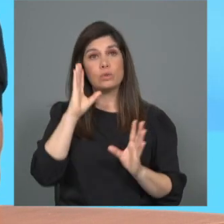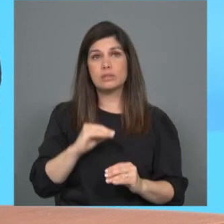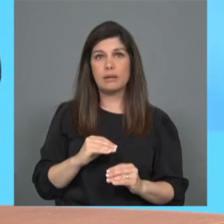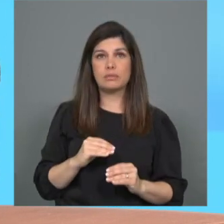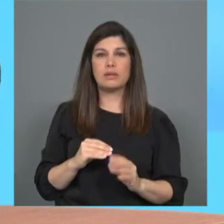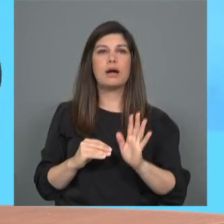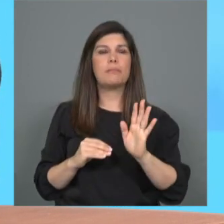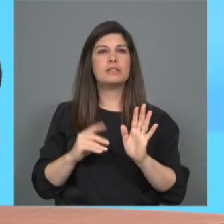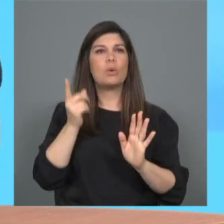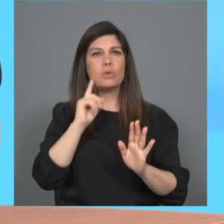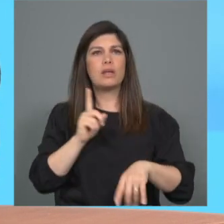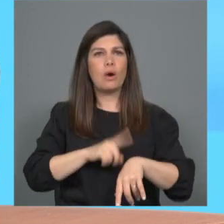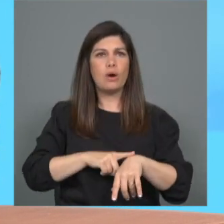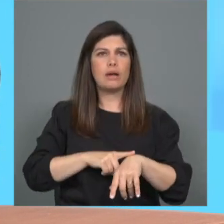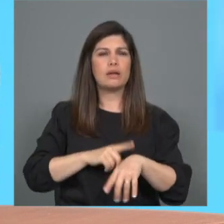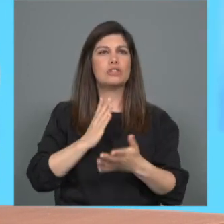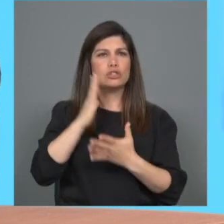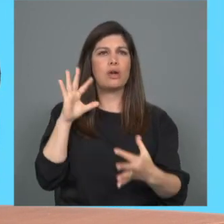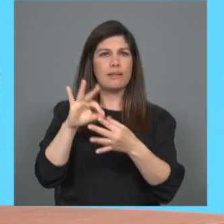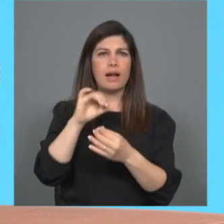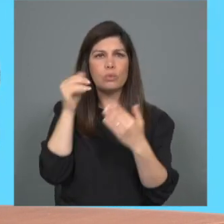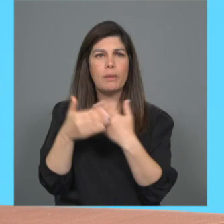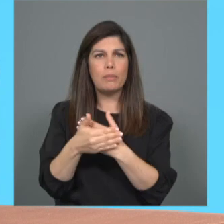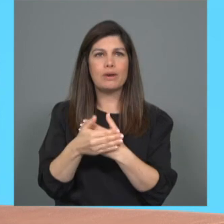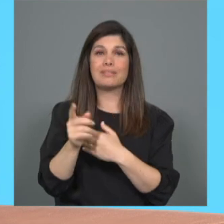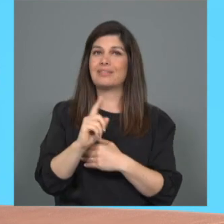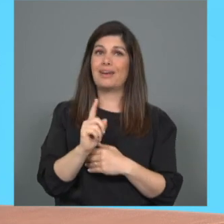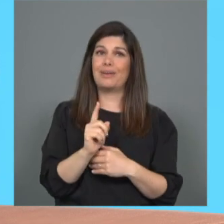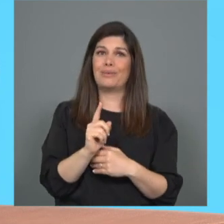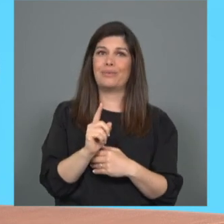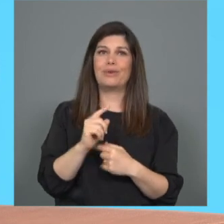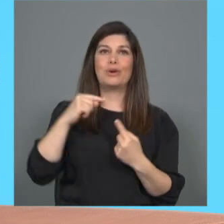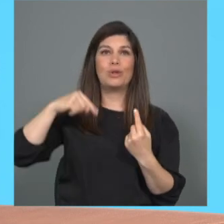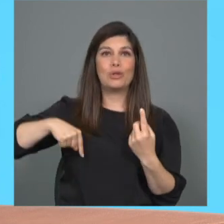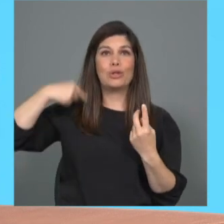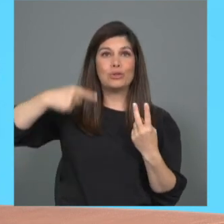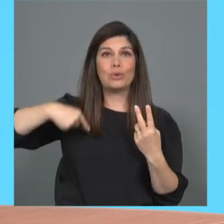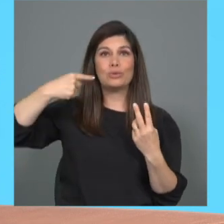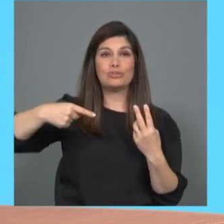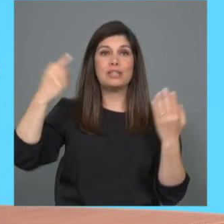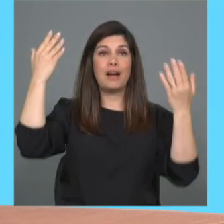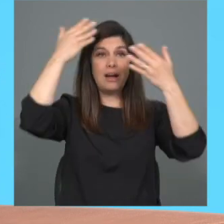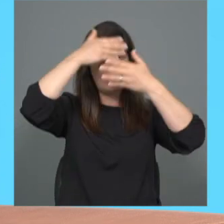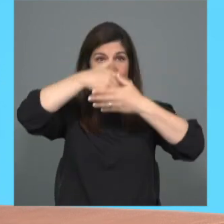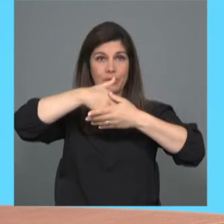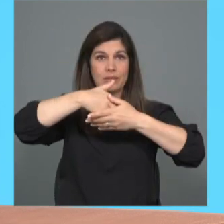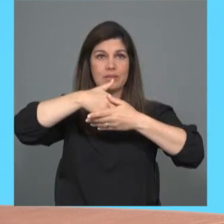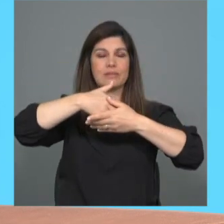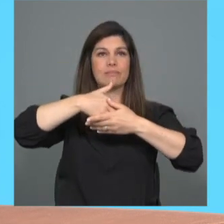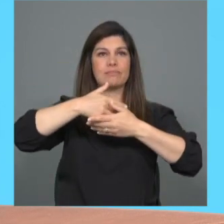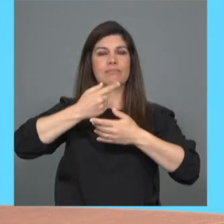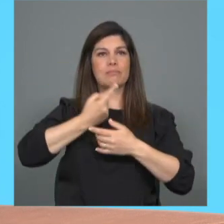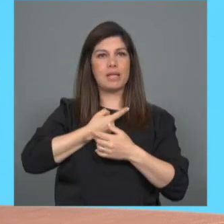é só o da morte. É, cada noite, é um momento de fazer a revisão do